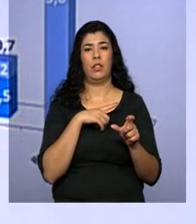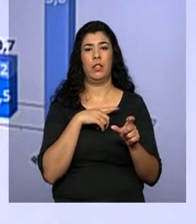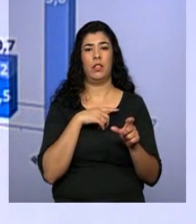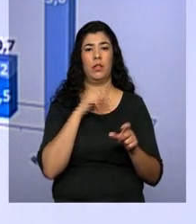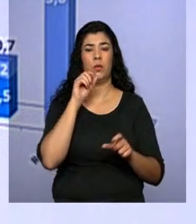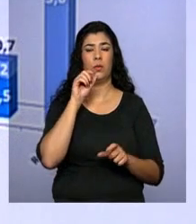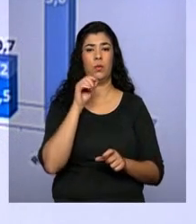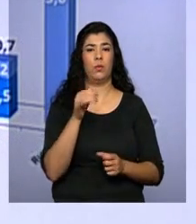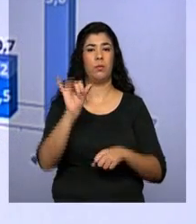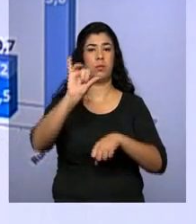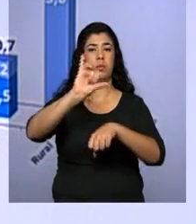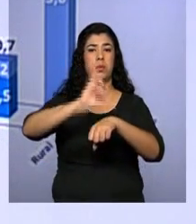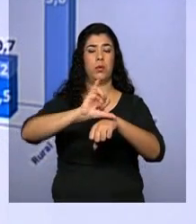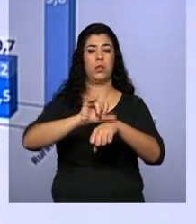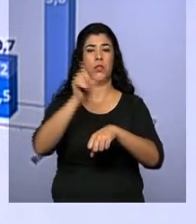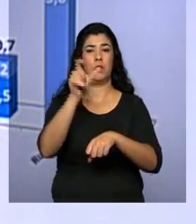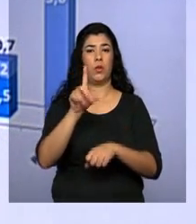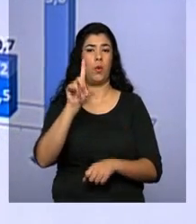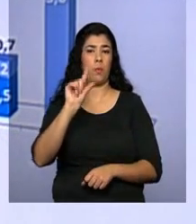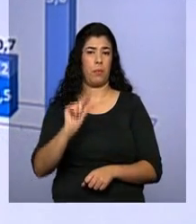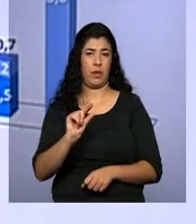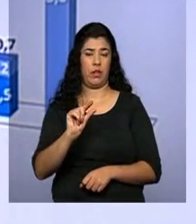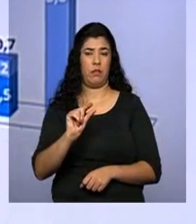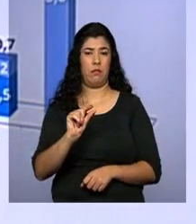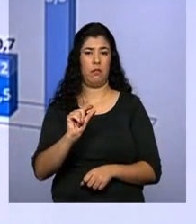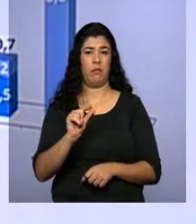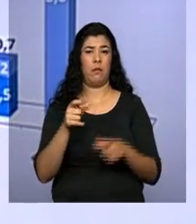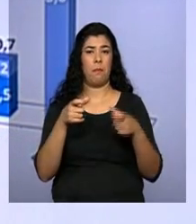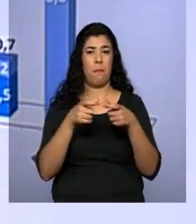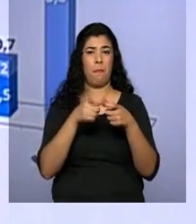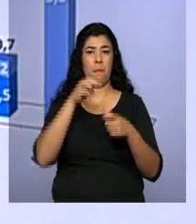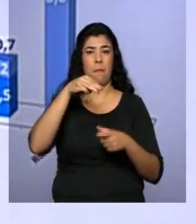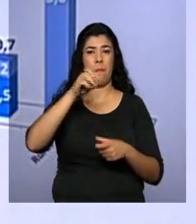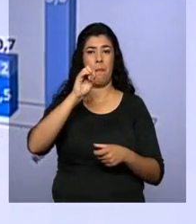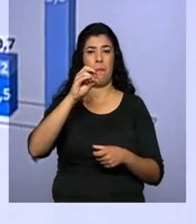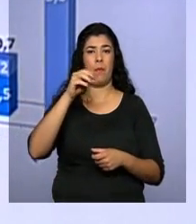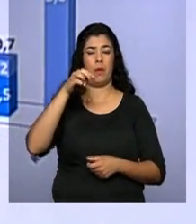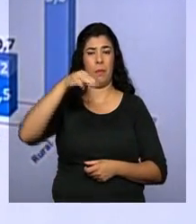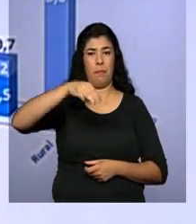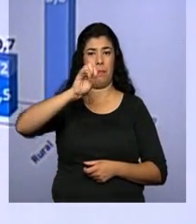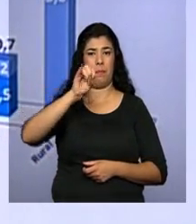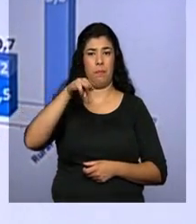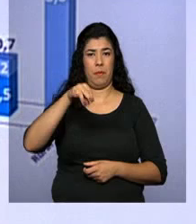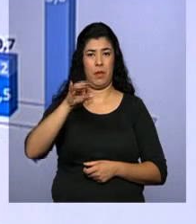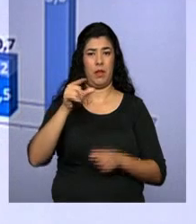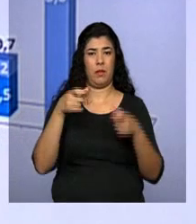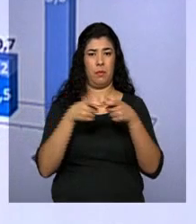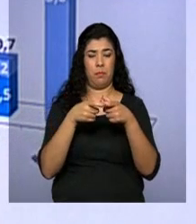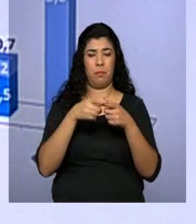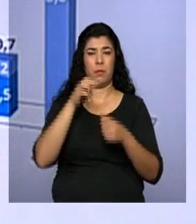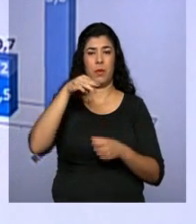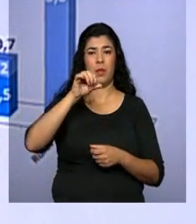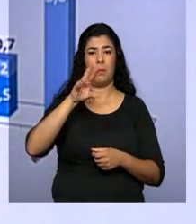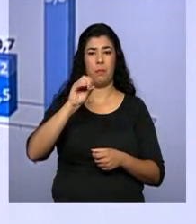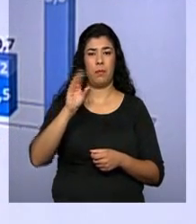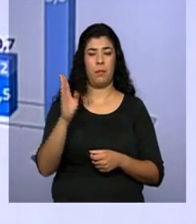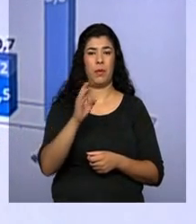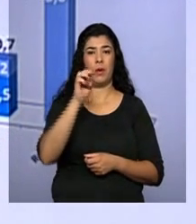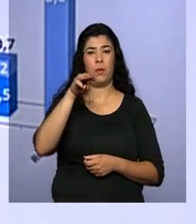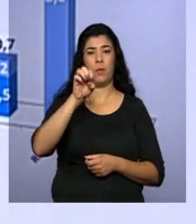setor de mini micro pequeno e médio eh e pequeno médio aqui que é uma nomenclatura